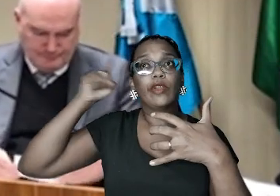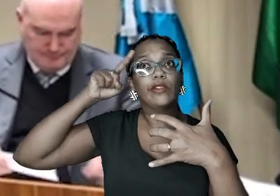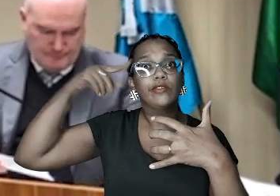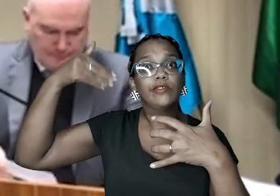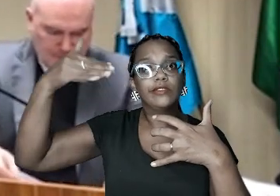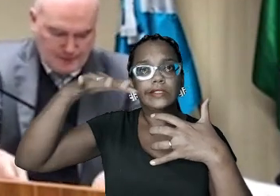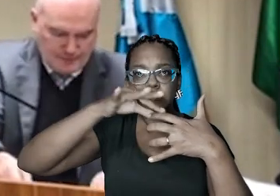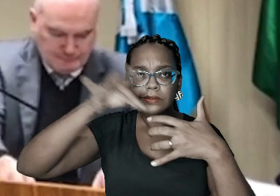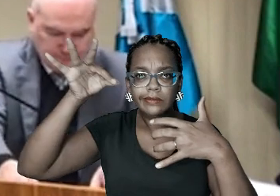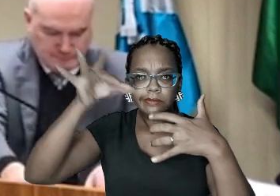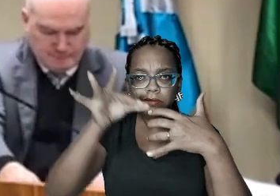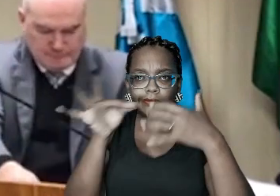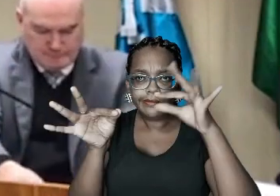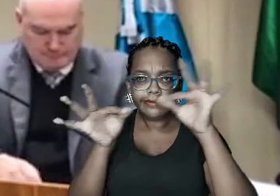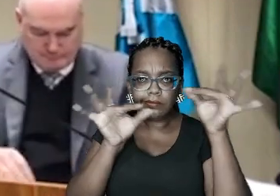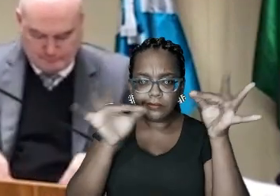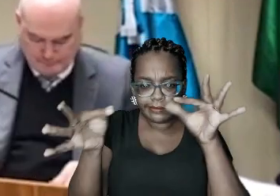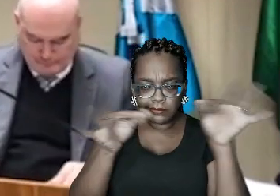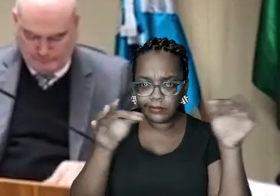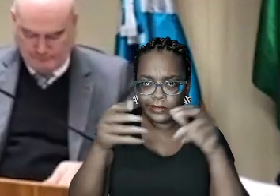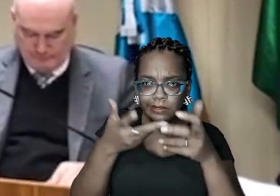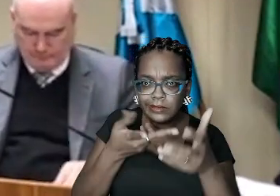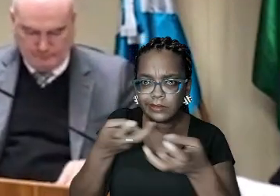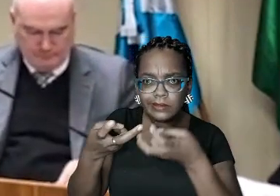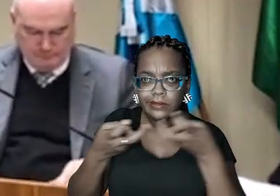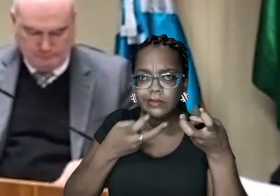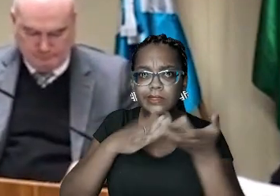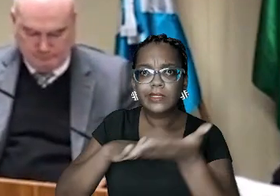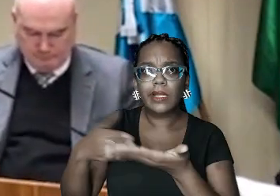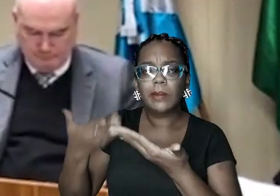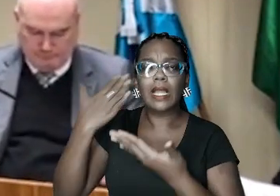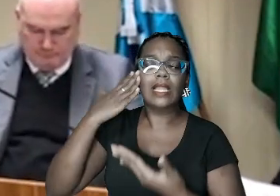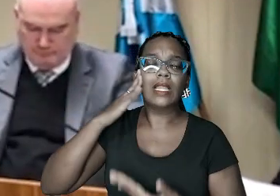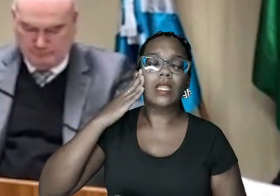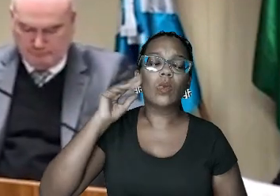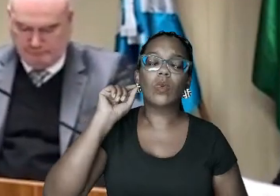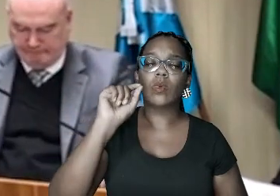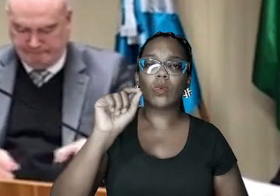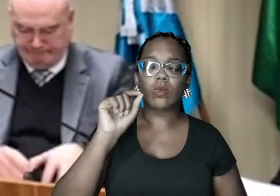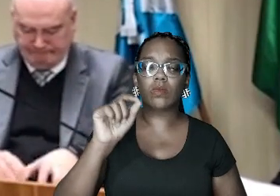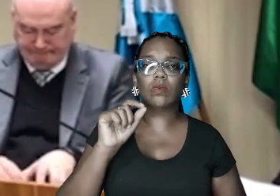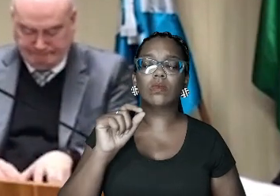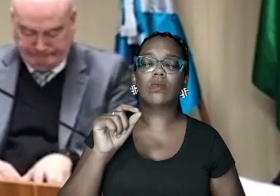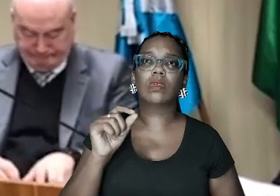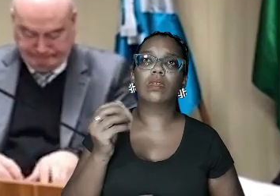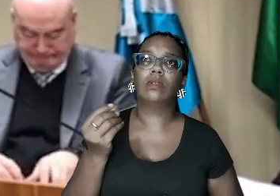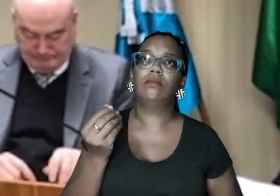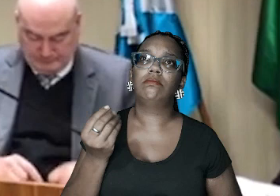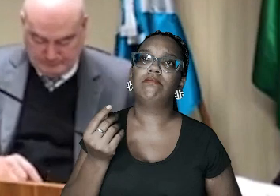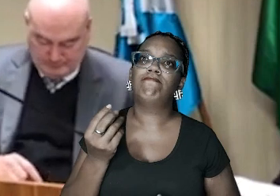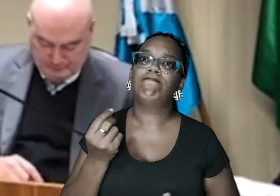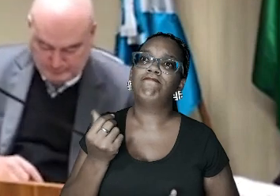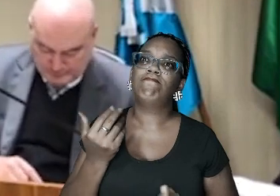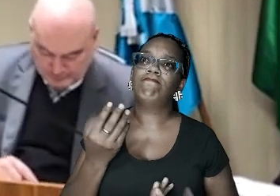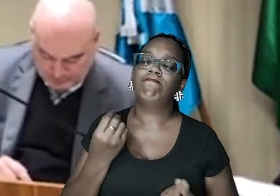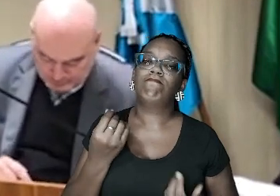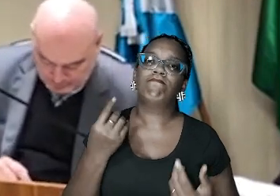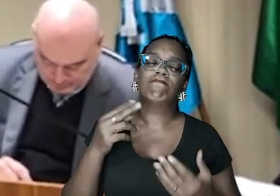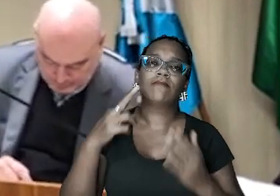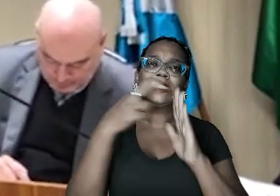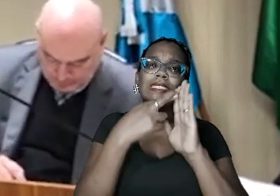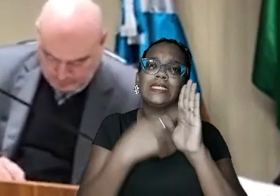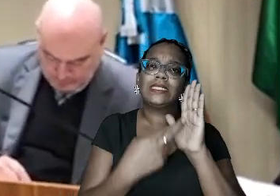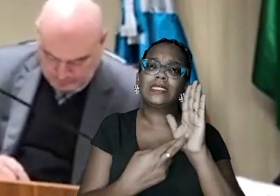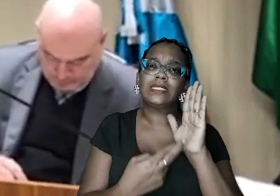desvendar essas coxas e tentar interpretar essas essas normas tão